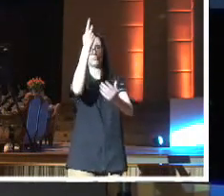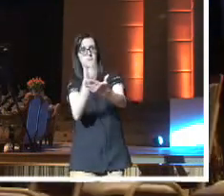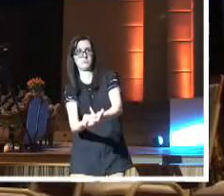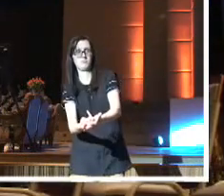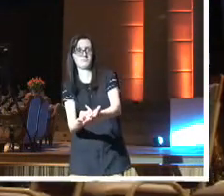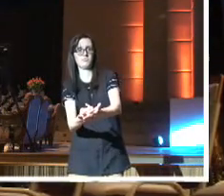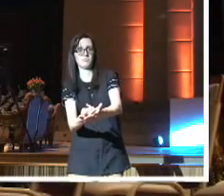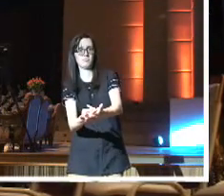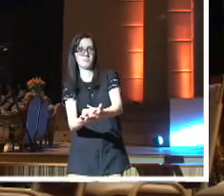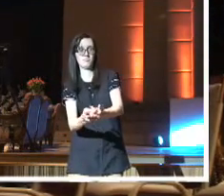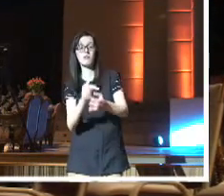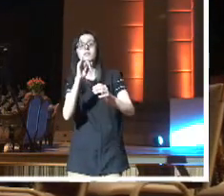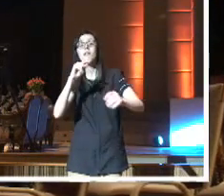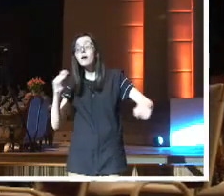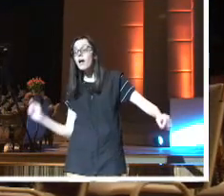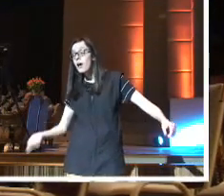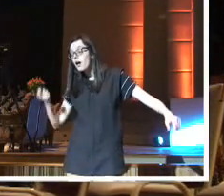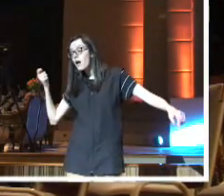se for lançada com fé.